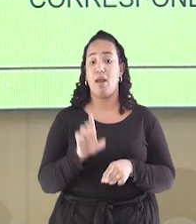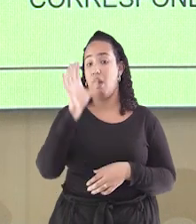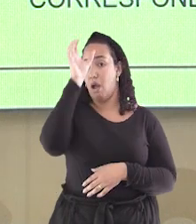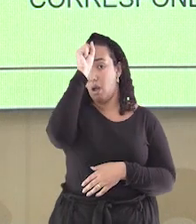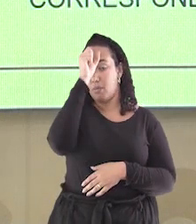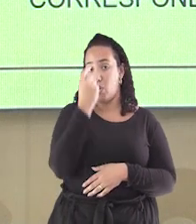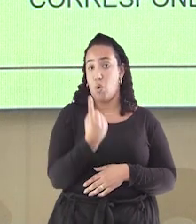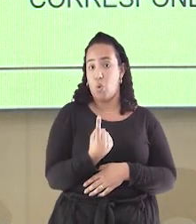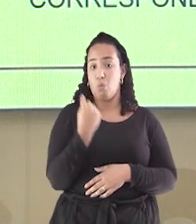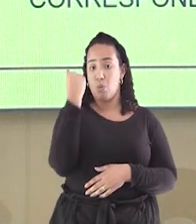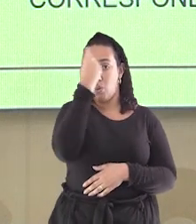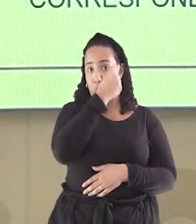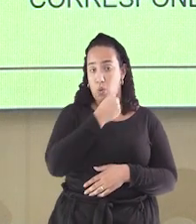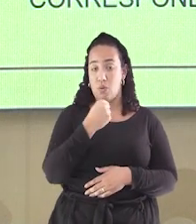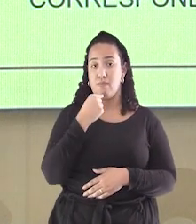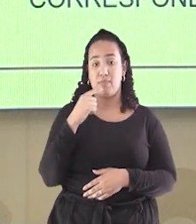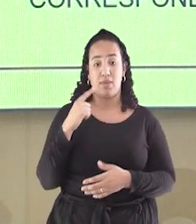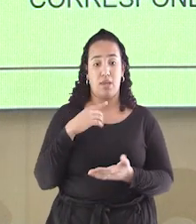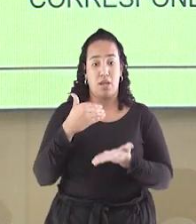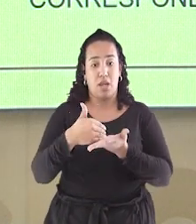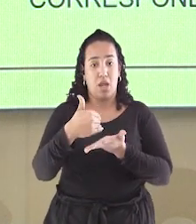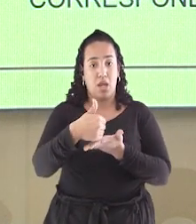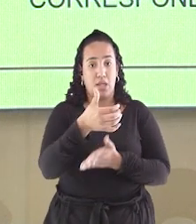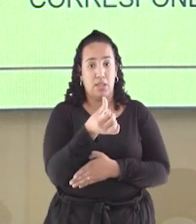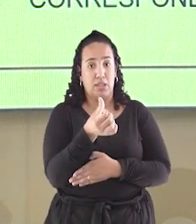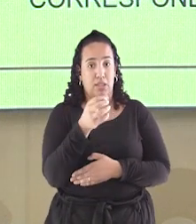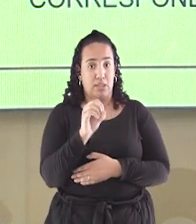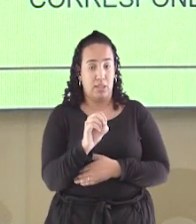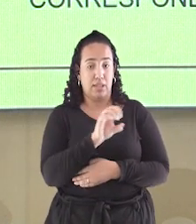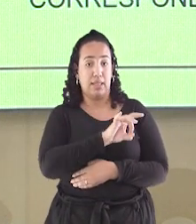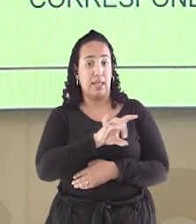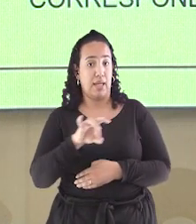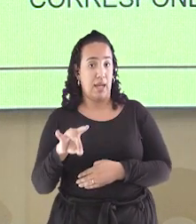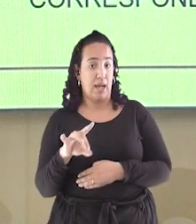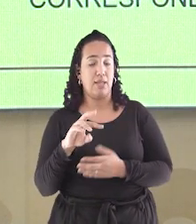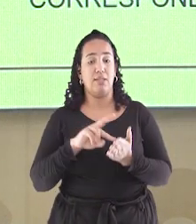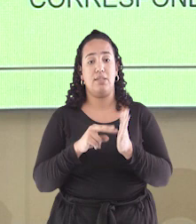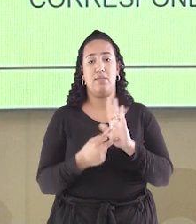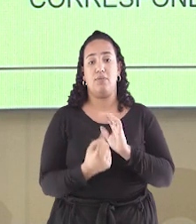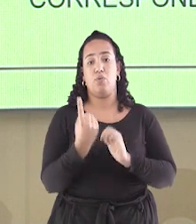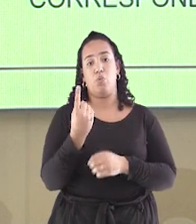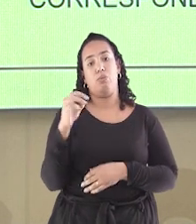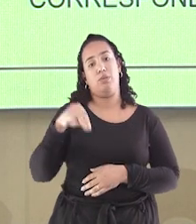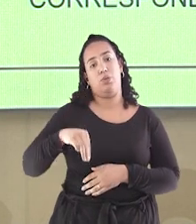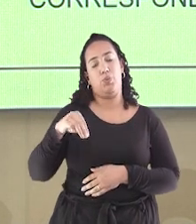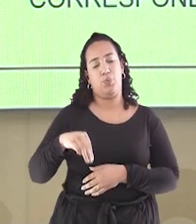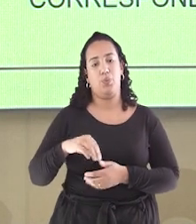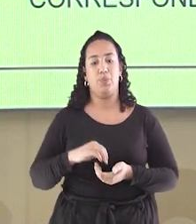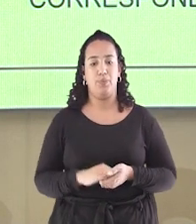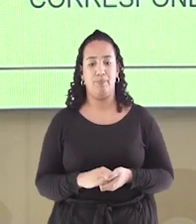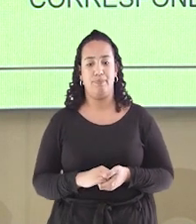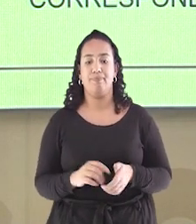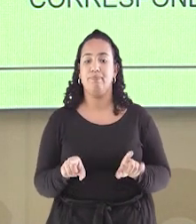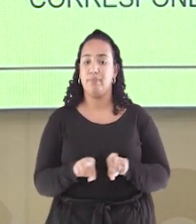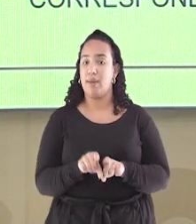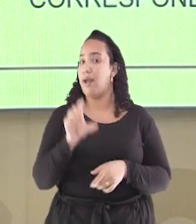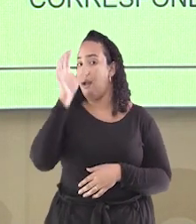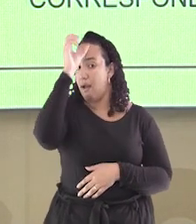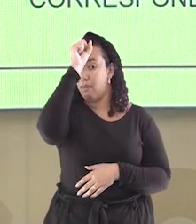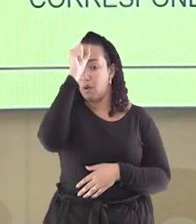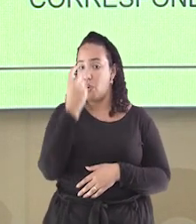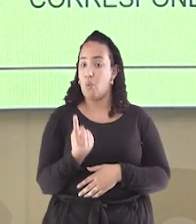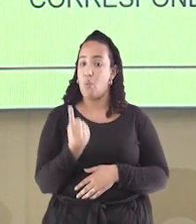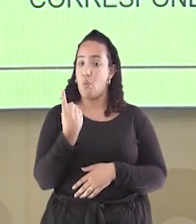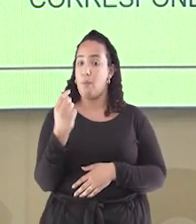Aprendemos que 1 hora se divide em 60 partes iguais. Cada parte corresponde a 1 minuto. Aprendemos